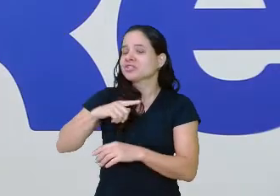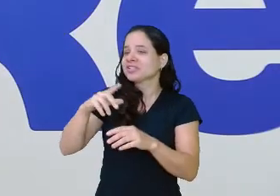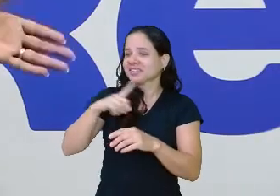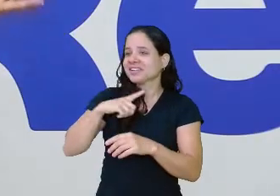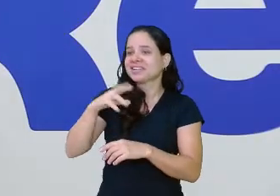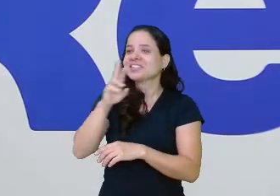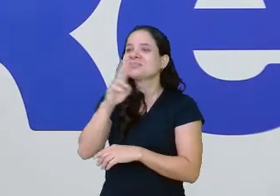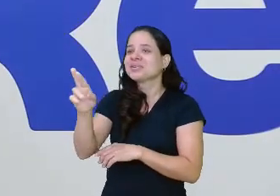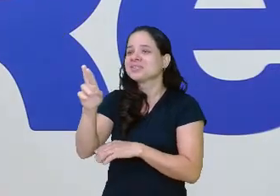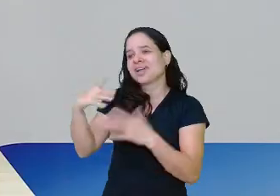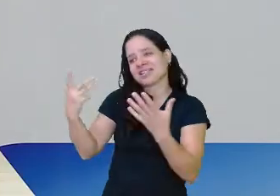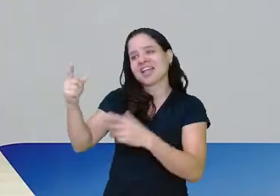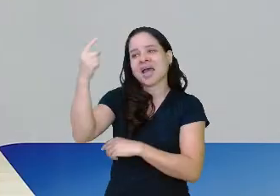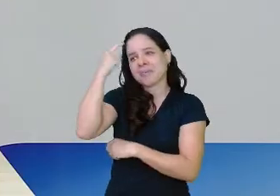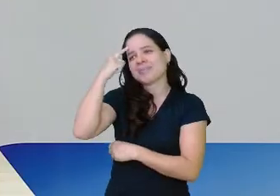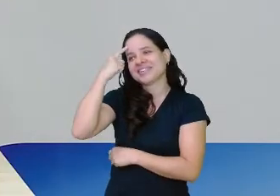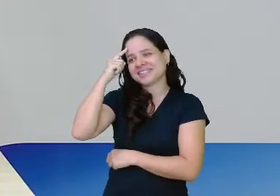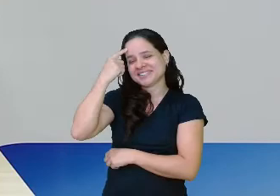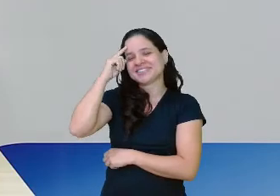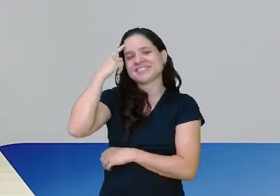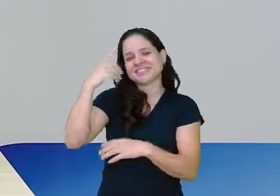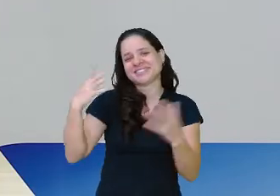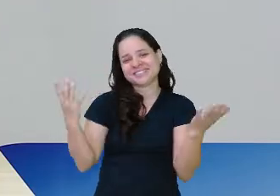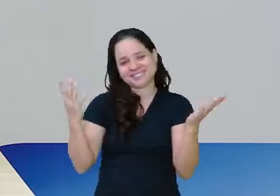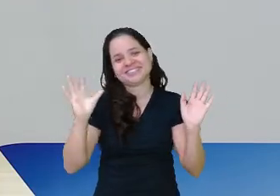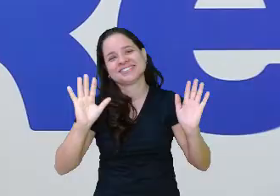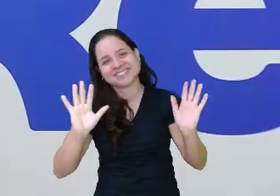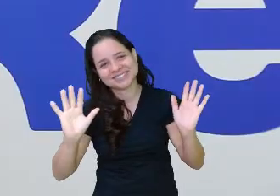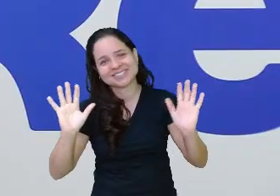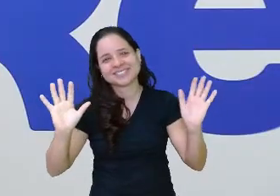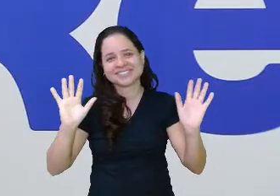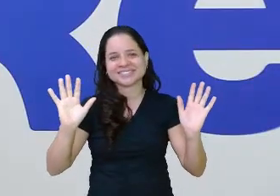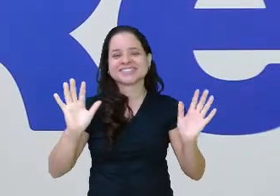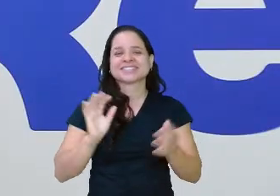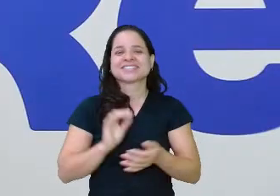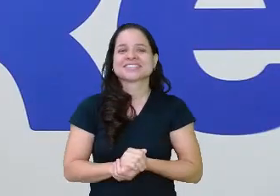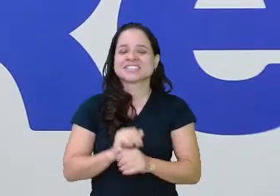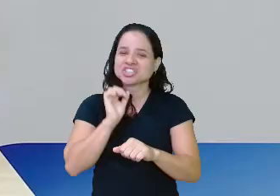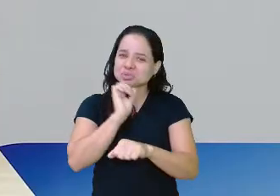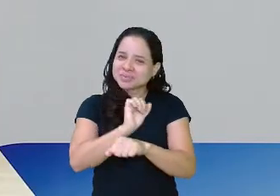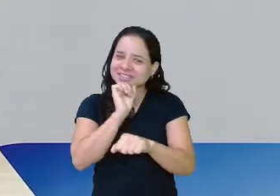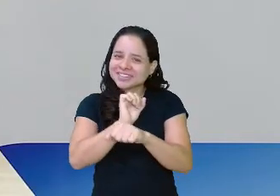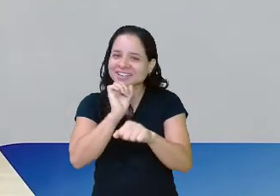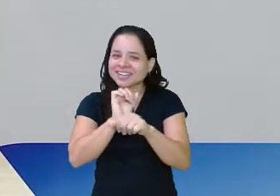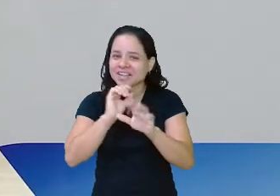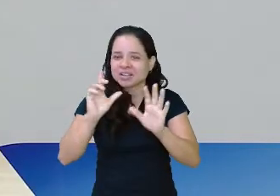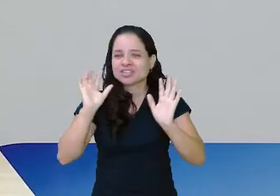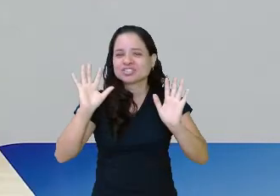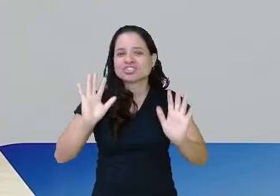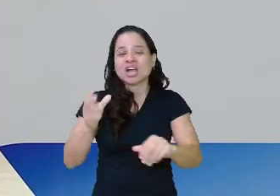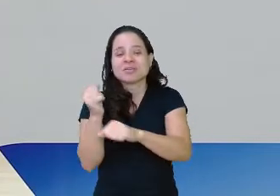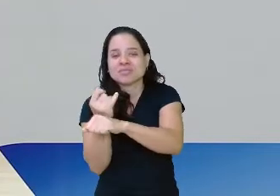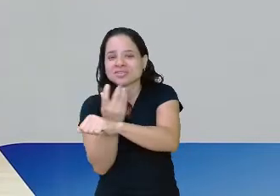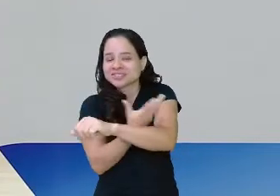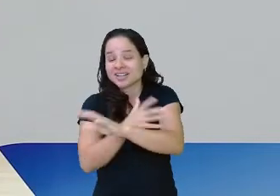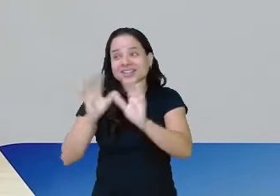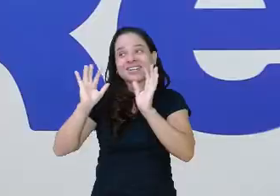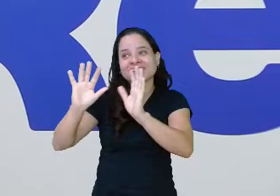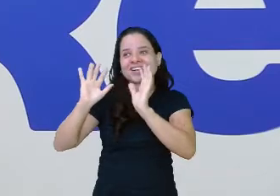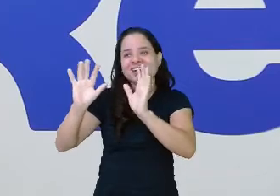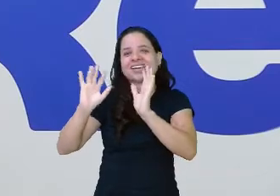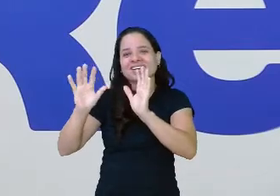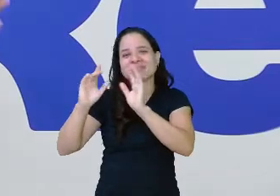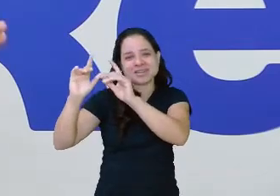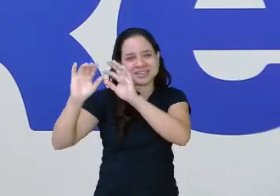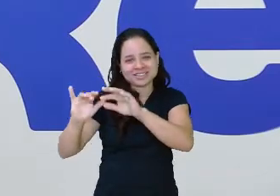eles estão pensando. Eu pensei que já Deixa eu defender os santinhos, calma. Eu já estava emocionada. Vai explicando aí que eles já estão com o dedo no